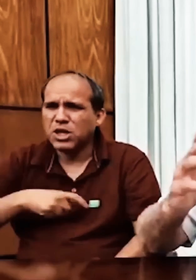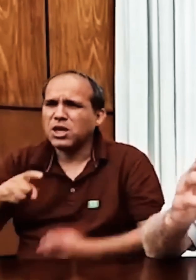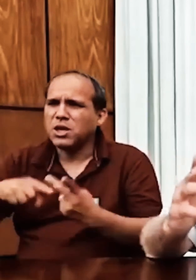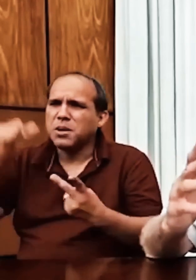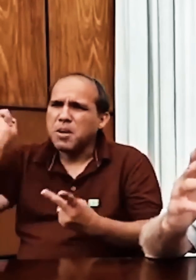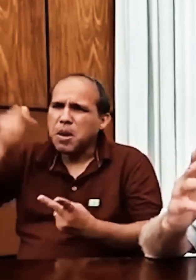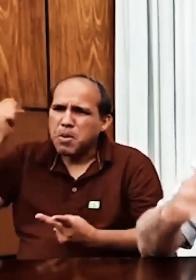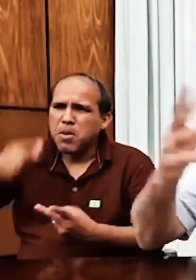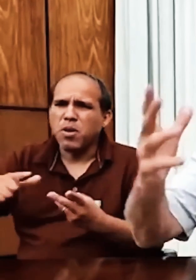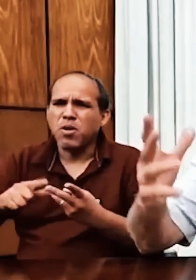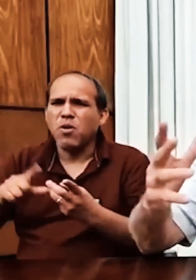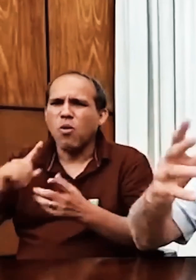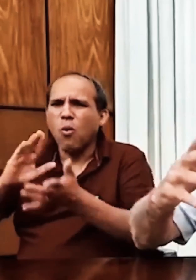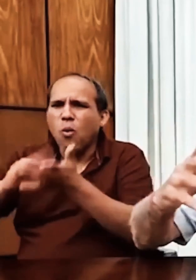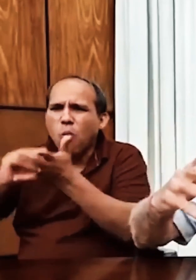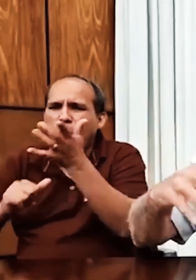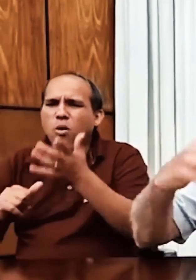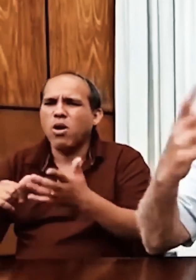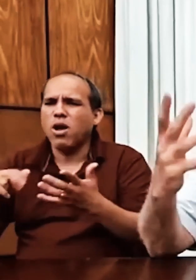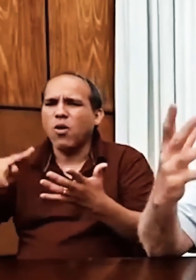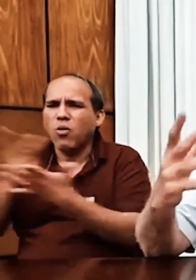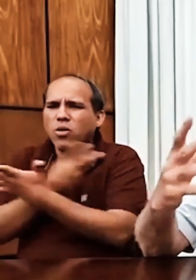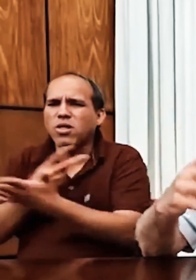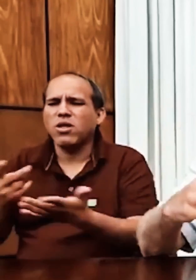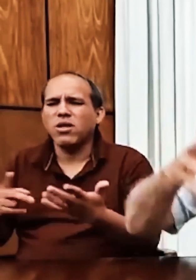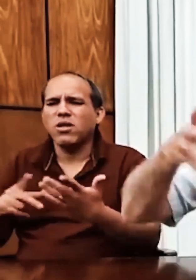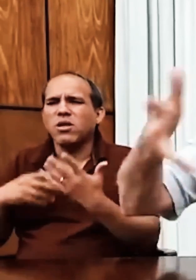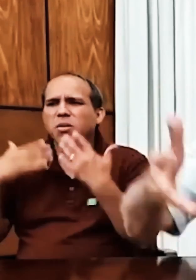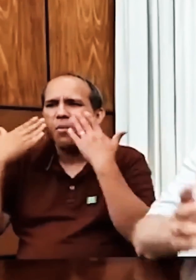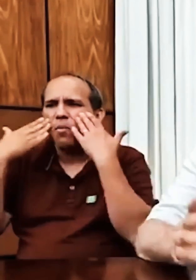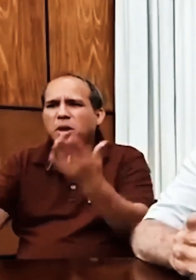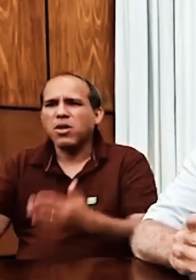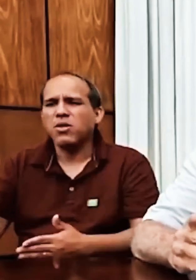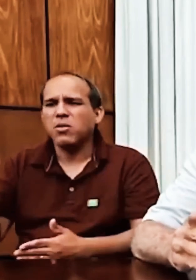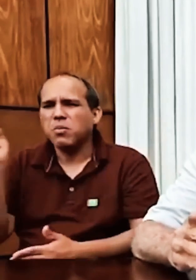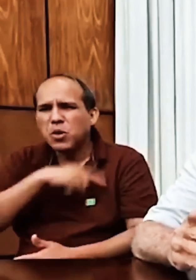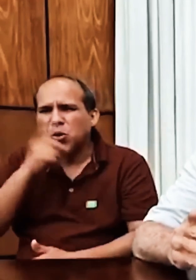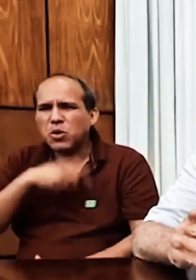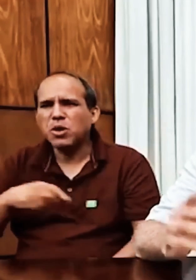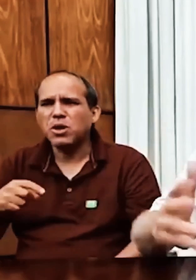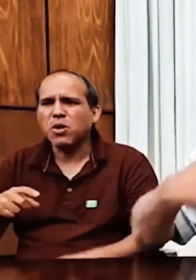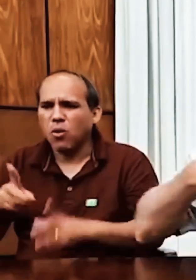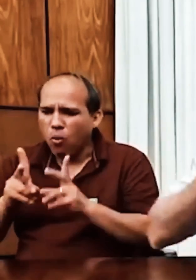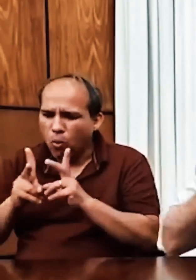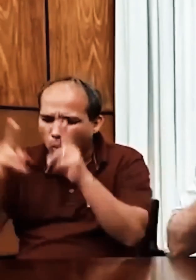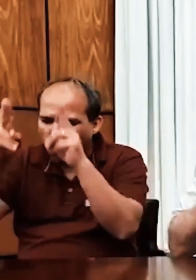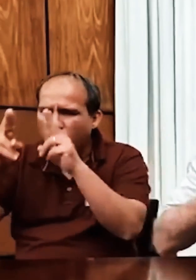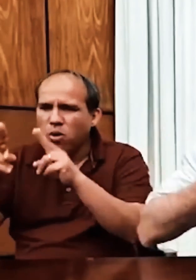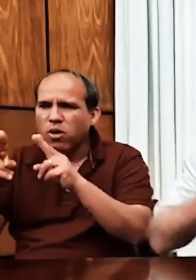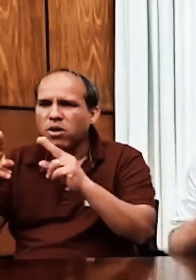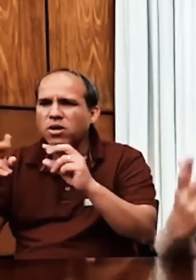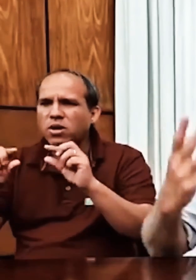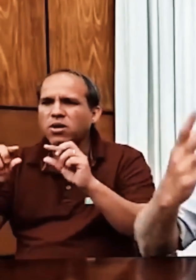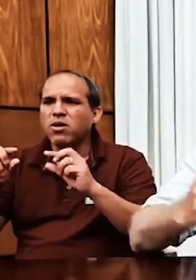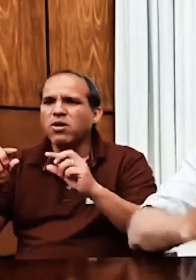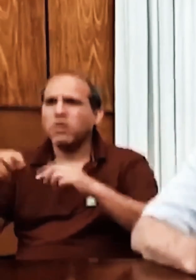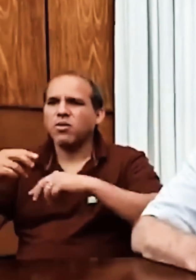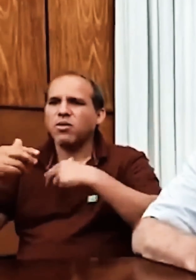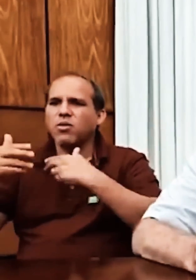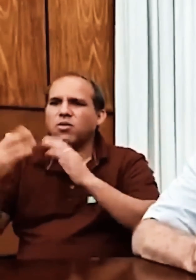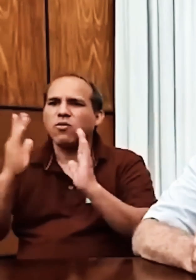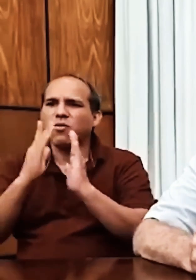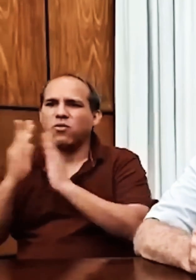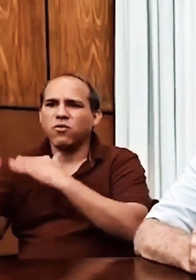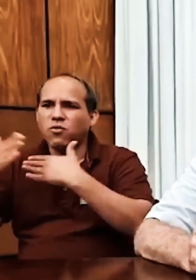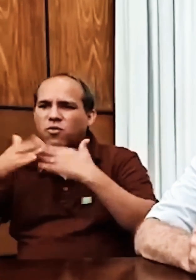A transmitir, transparecer, recortar peças, como se um atual presidente da